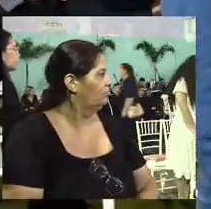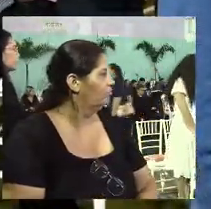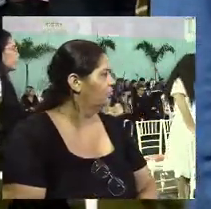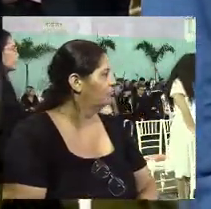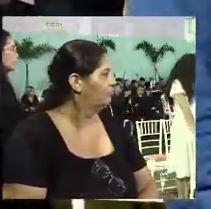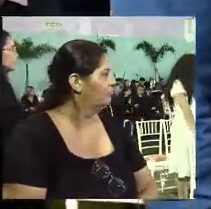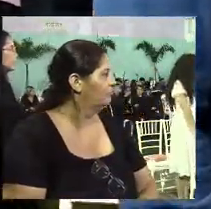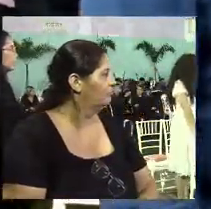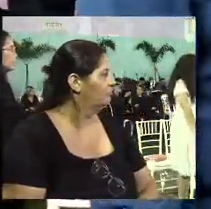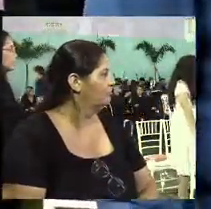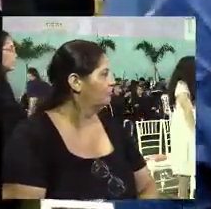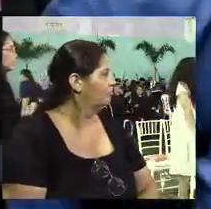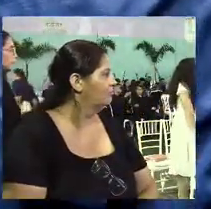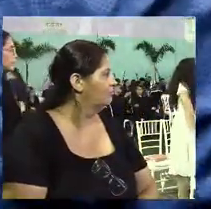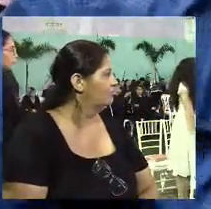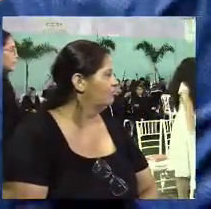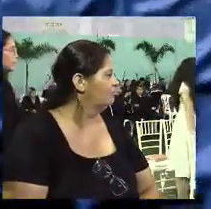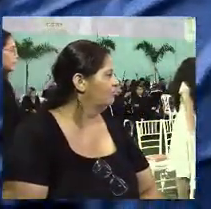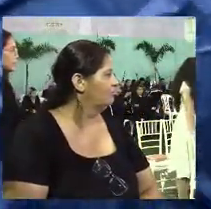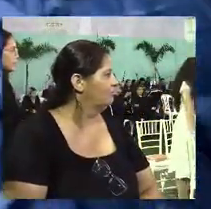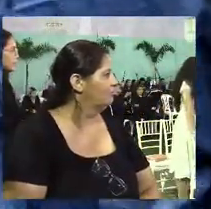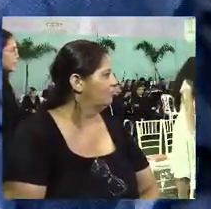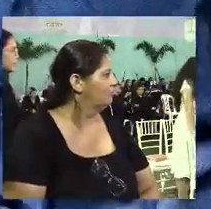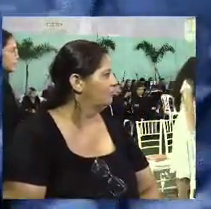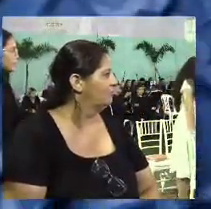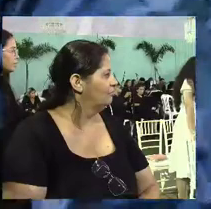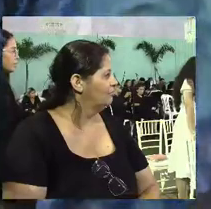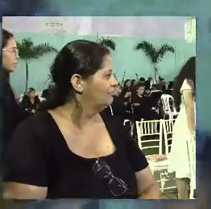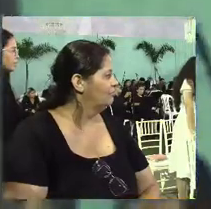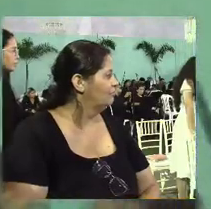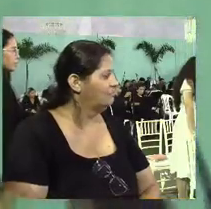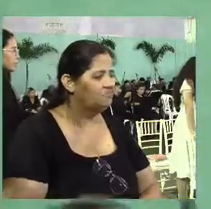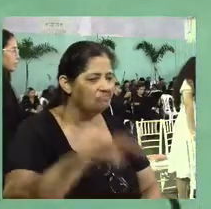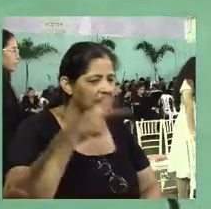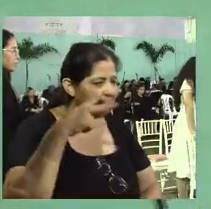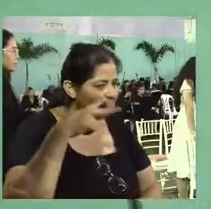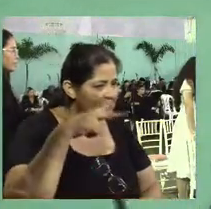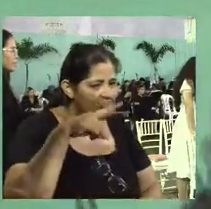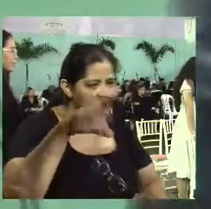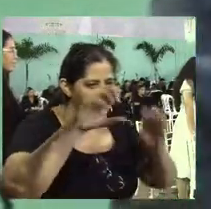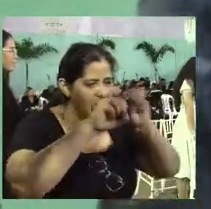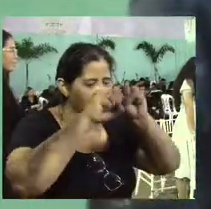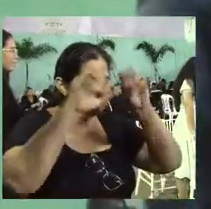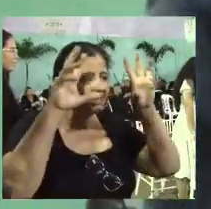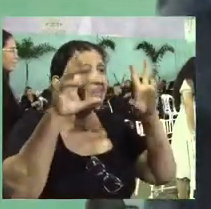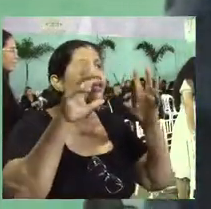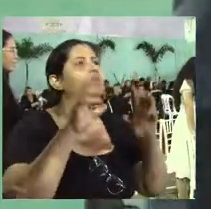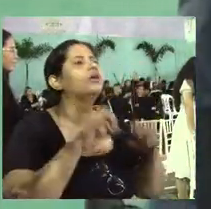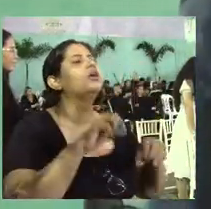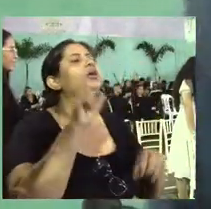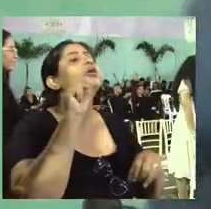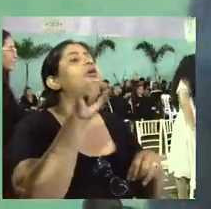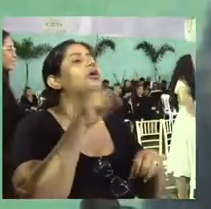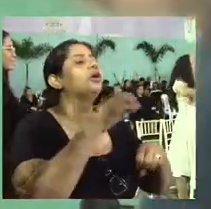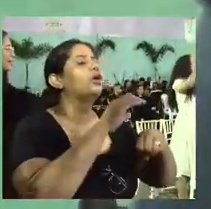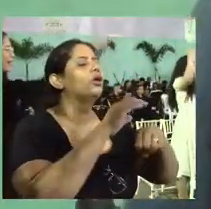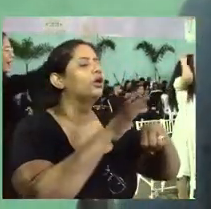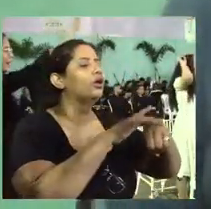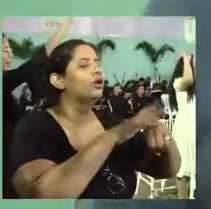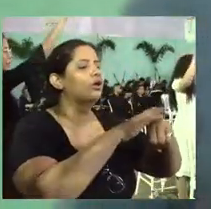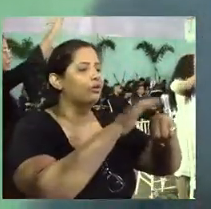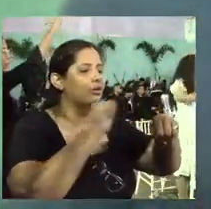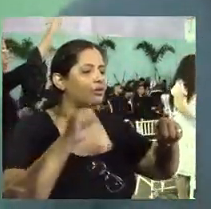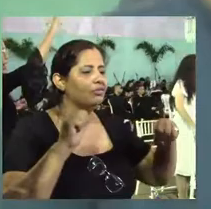dá para andar dá para seguir dá para ver bem tá enxergando melhor quem curou Jesus